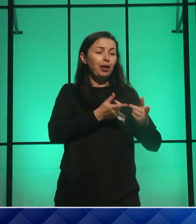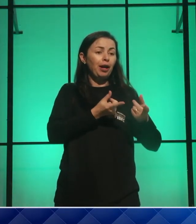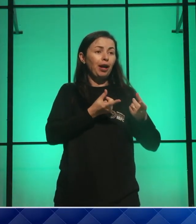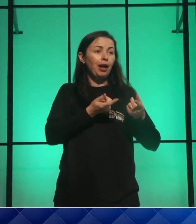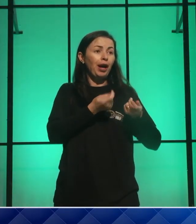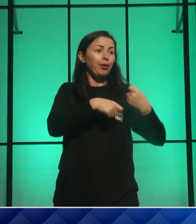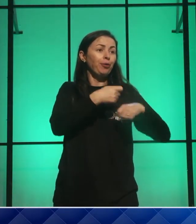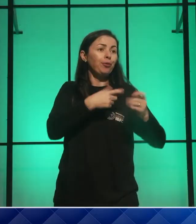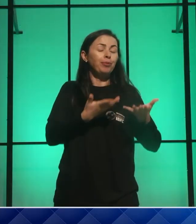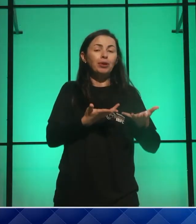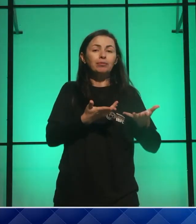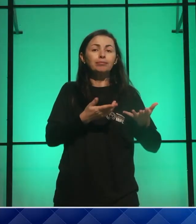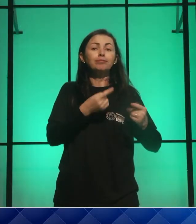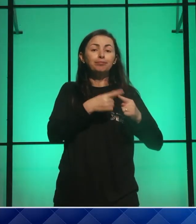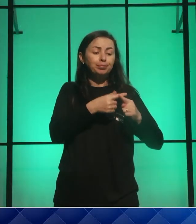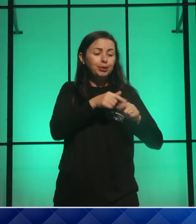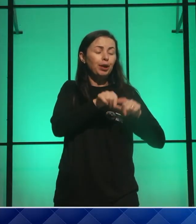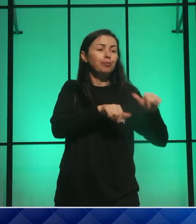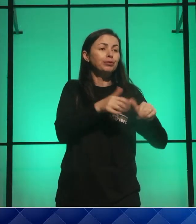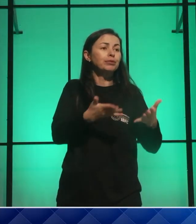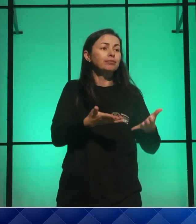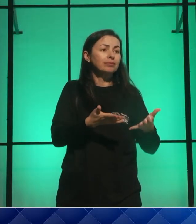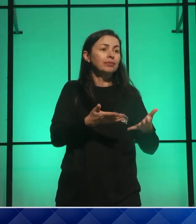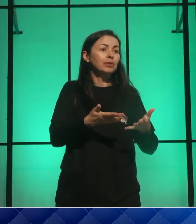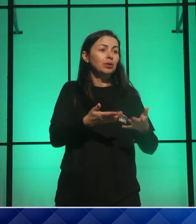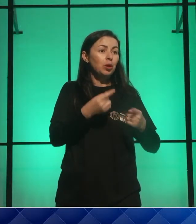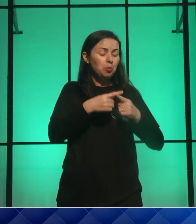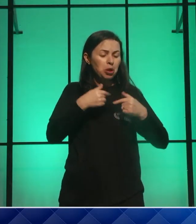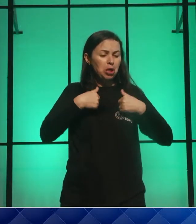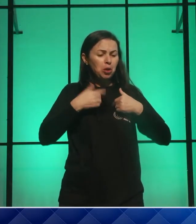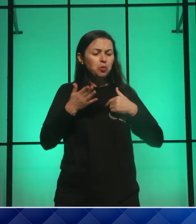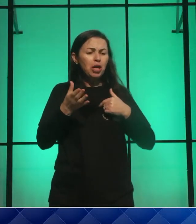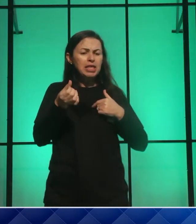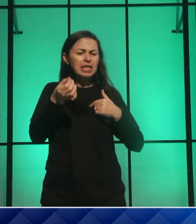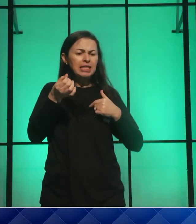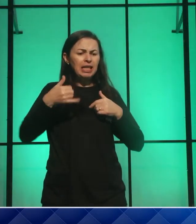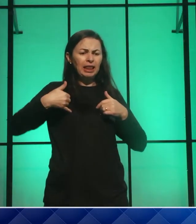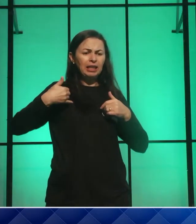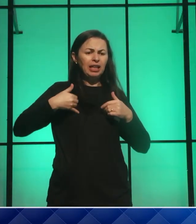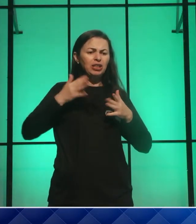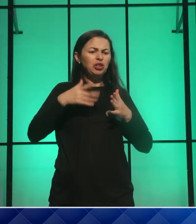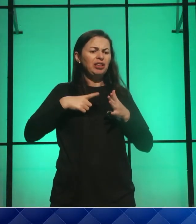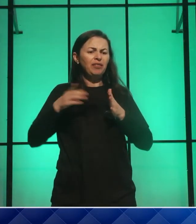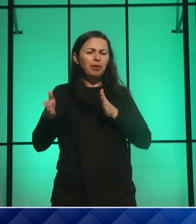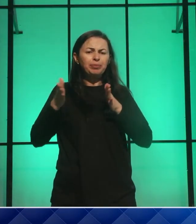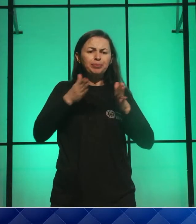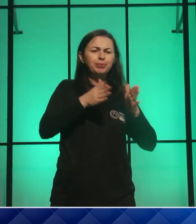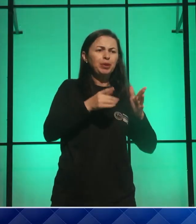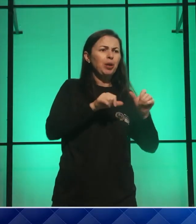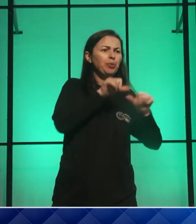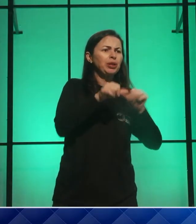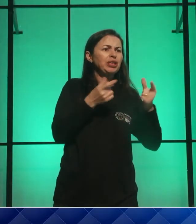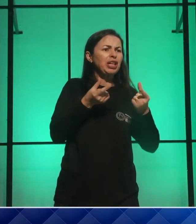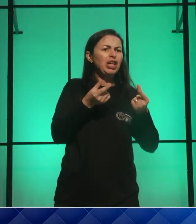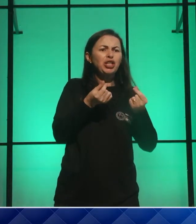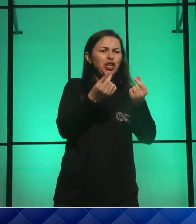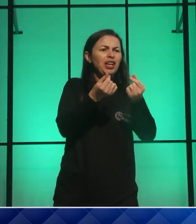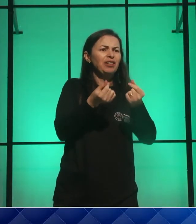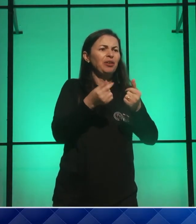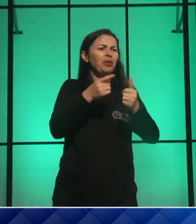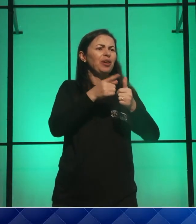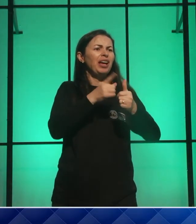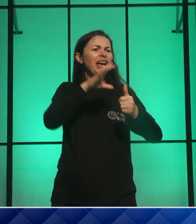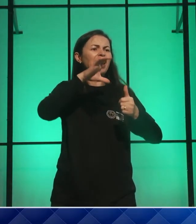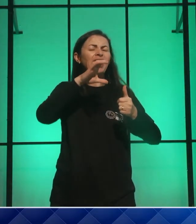A economia muda. Eu, nesses meus 60 anos, já vivi o plano real, o plano Collor, o plano Sarney, o plano